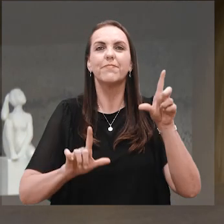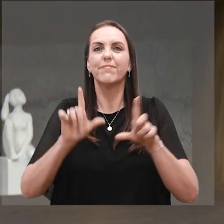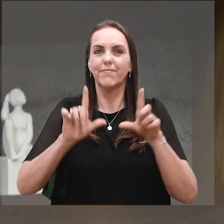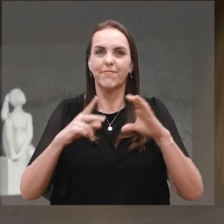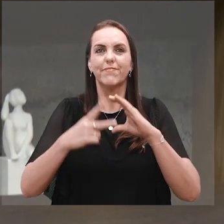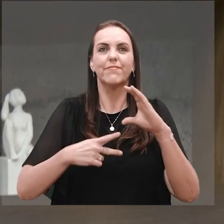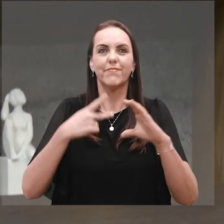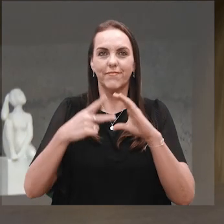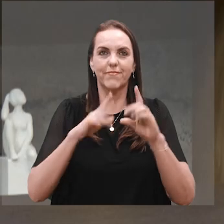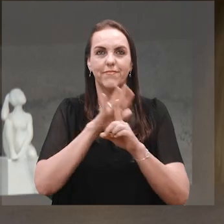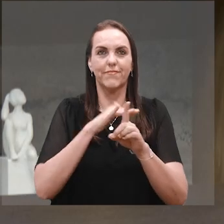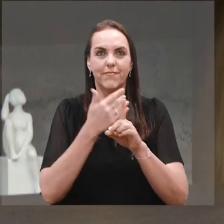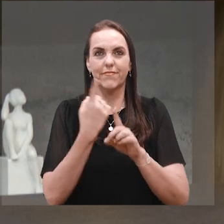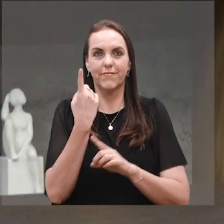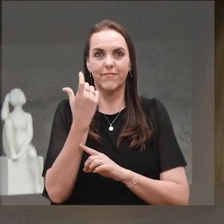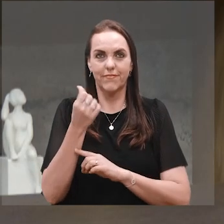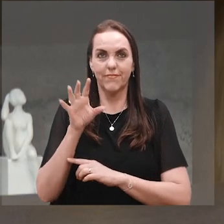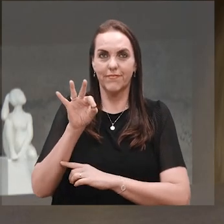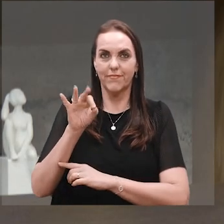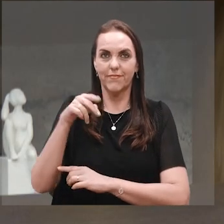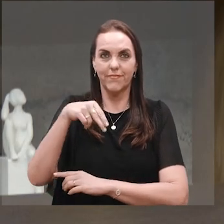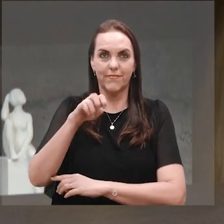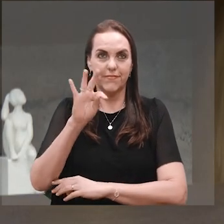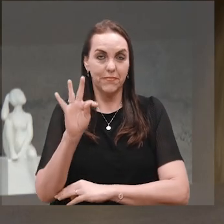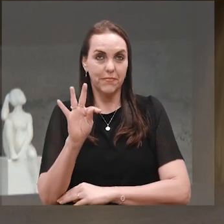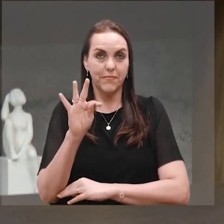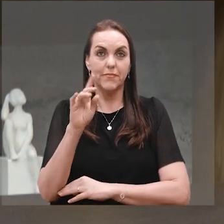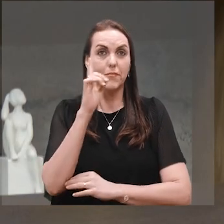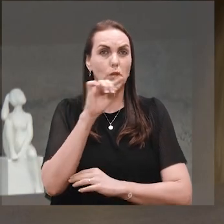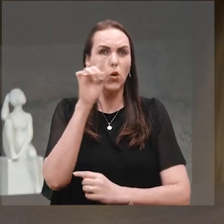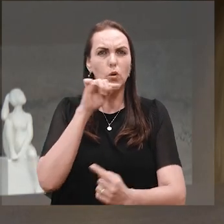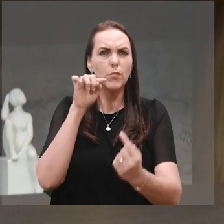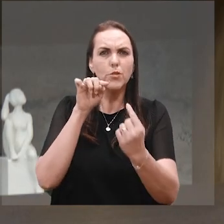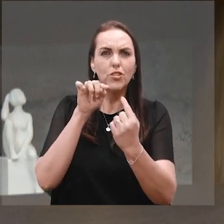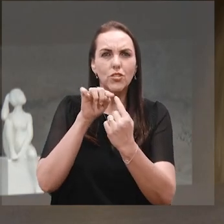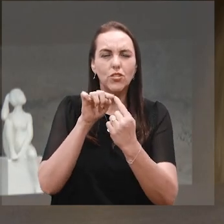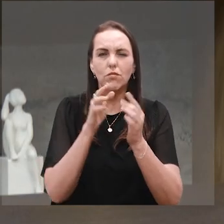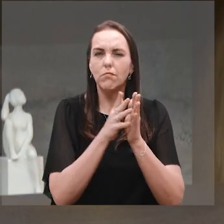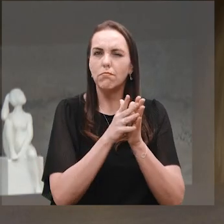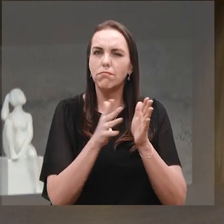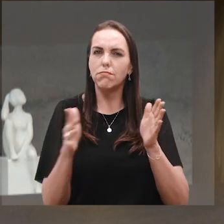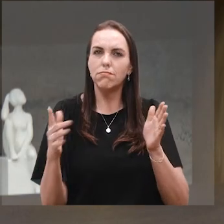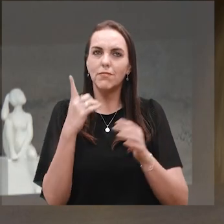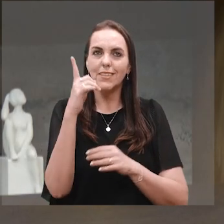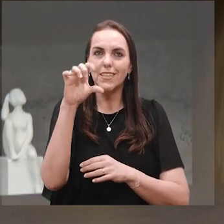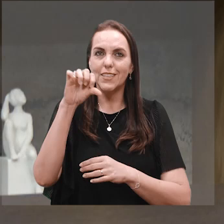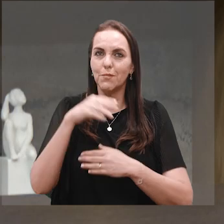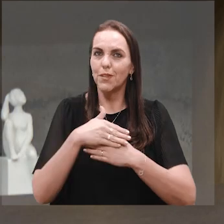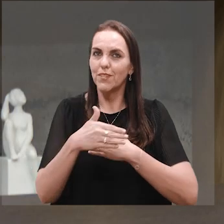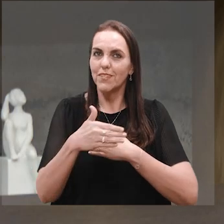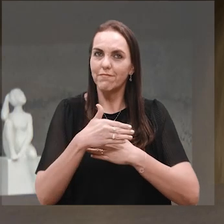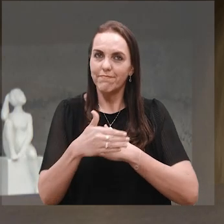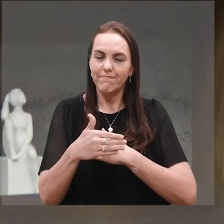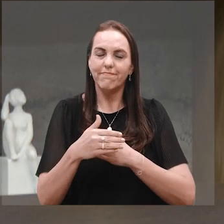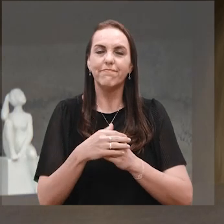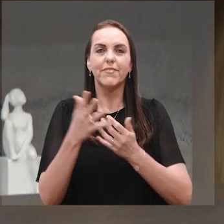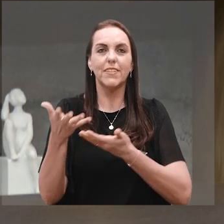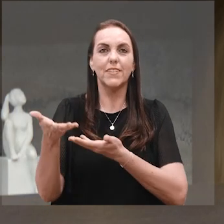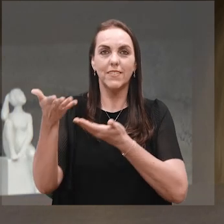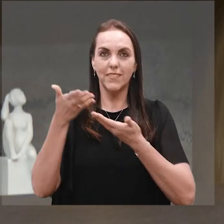TV Câmara Caxias, canal 16 da Claronet, que pretende ao longo de toda essa 19ª